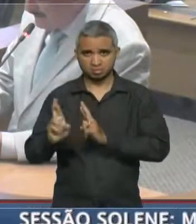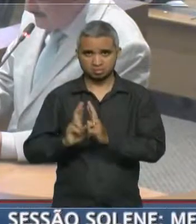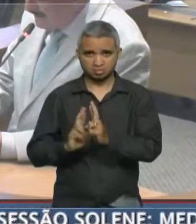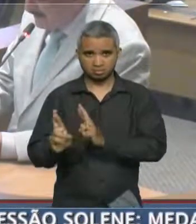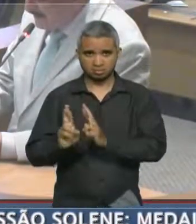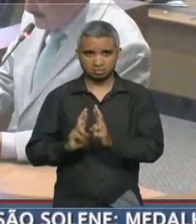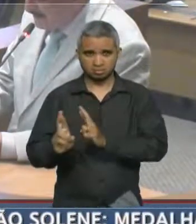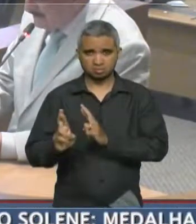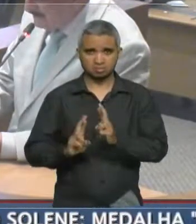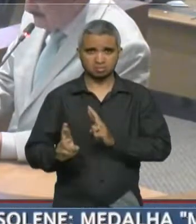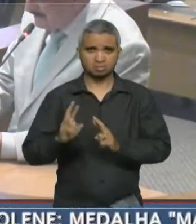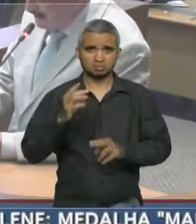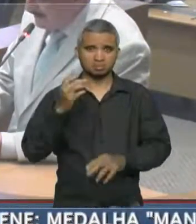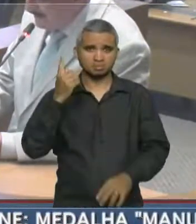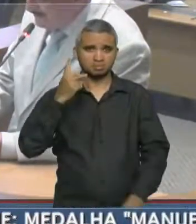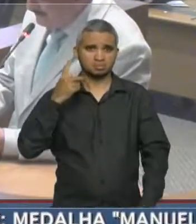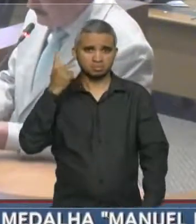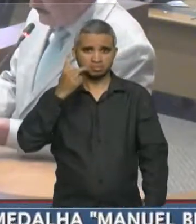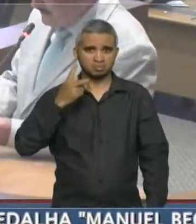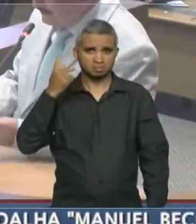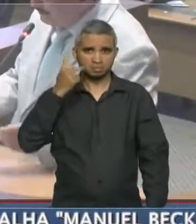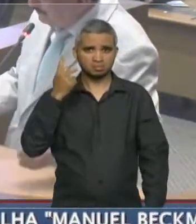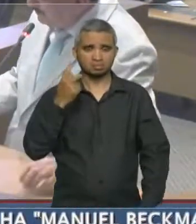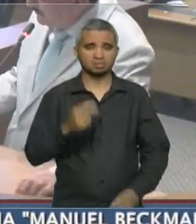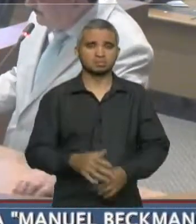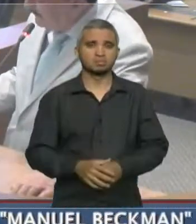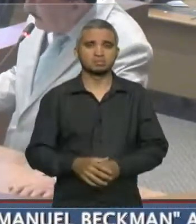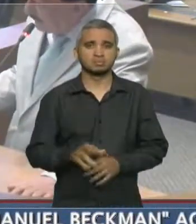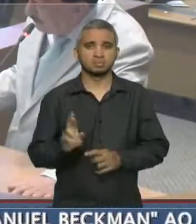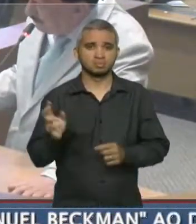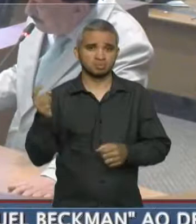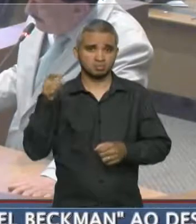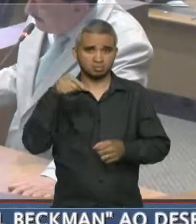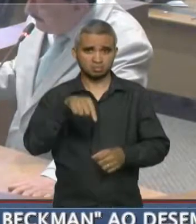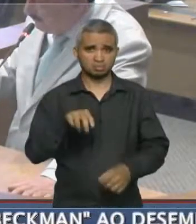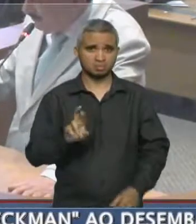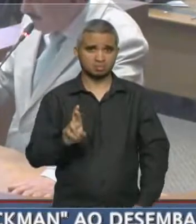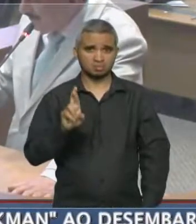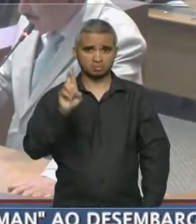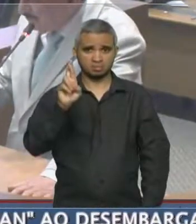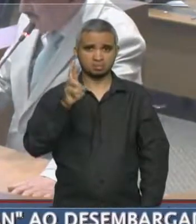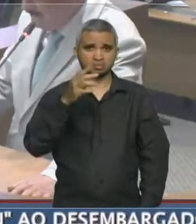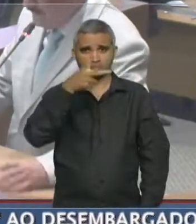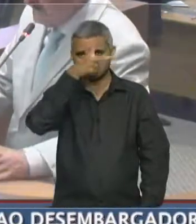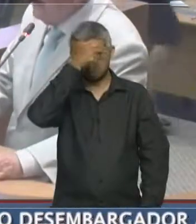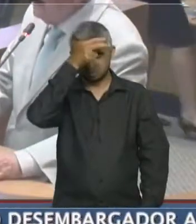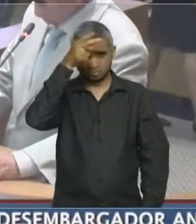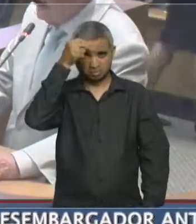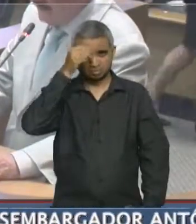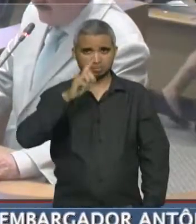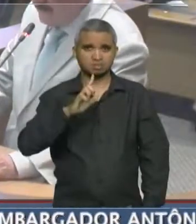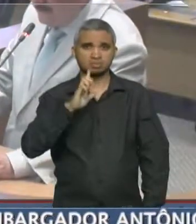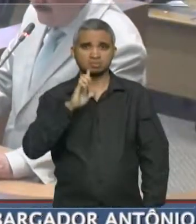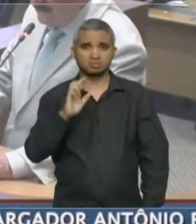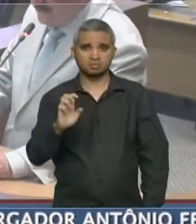Relações Parlamentares, representando neste ato o prefeito Edivaldo Holanda Júnior.